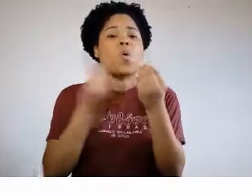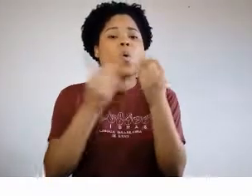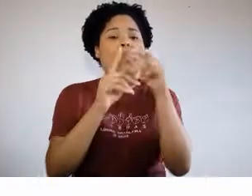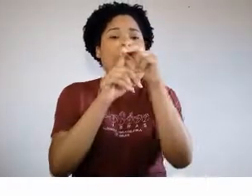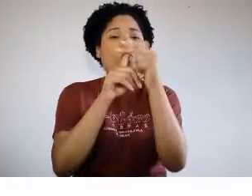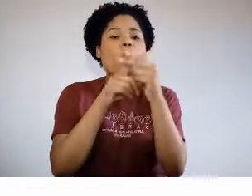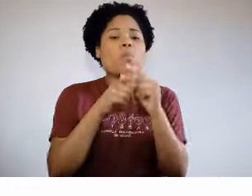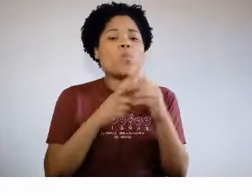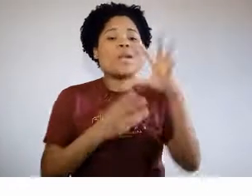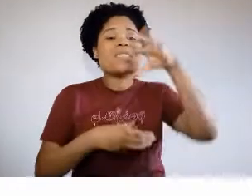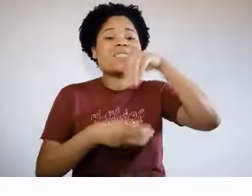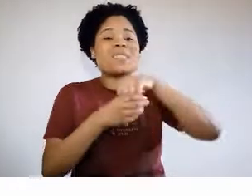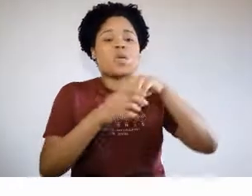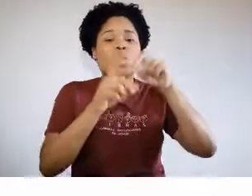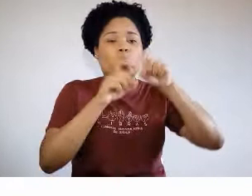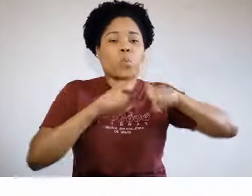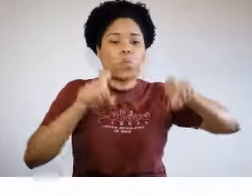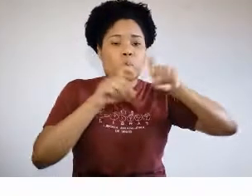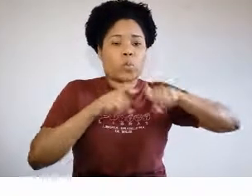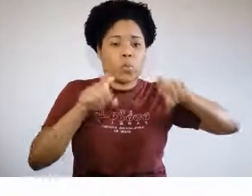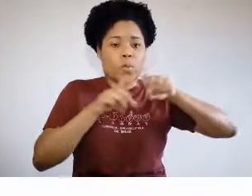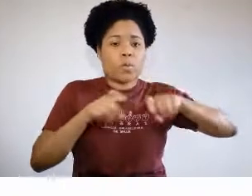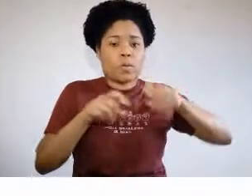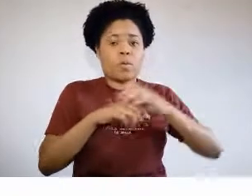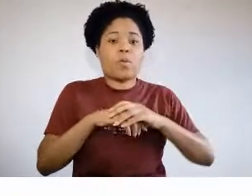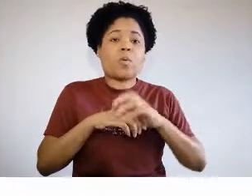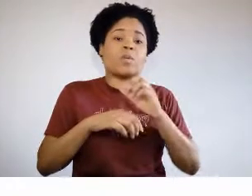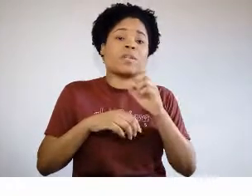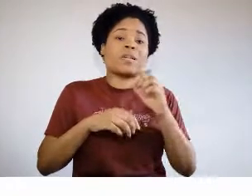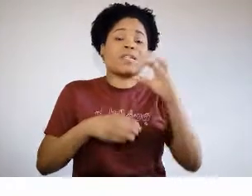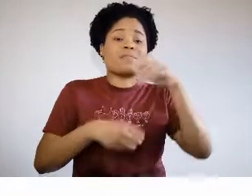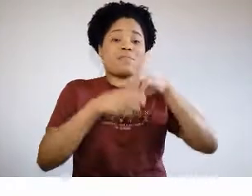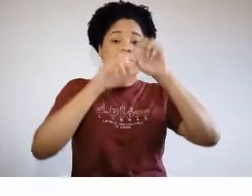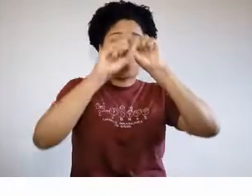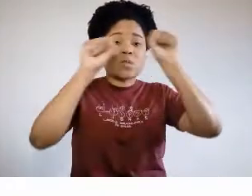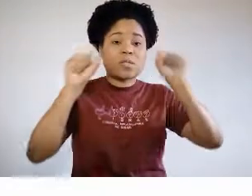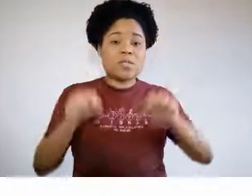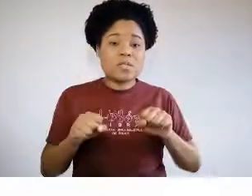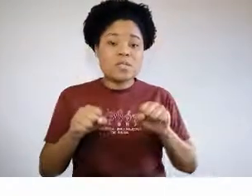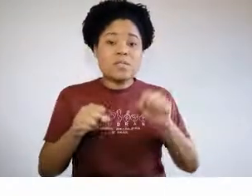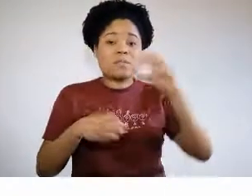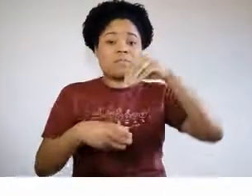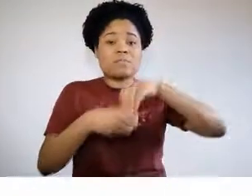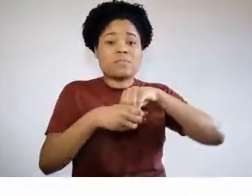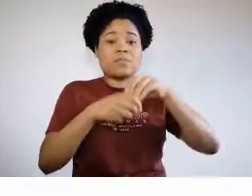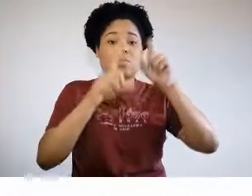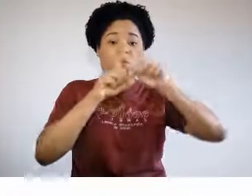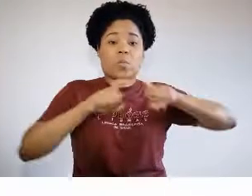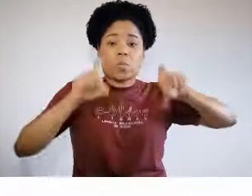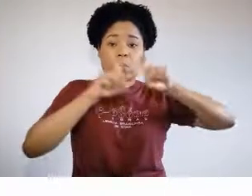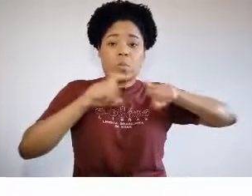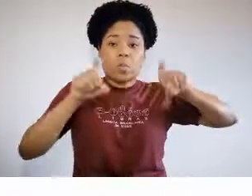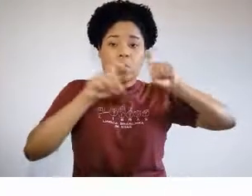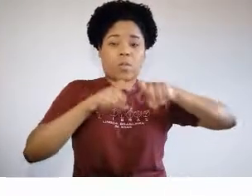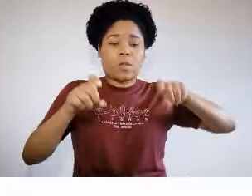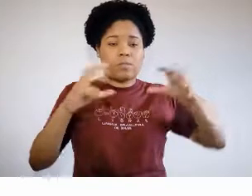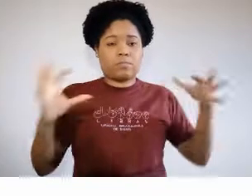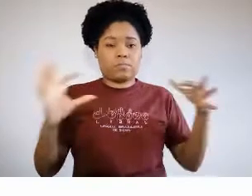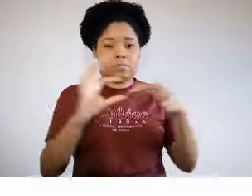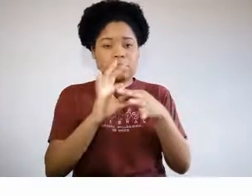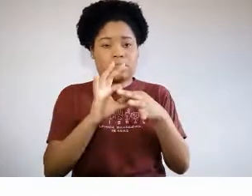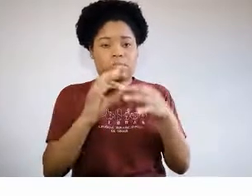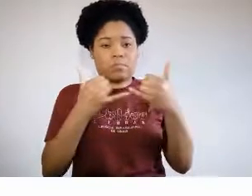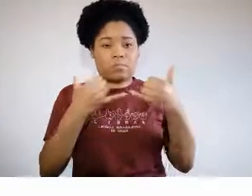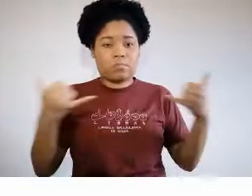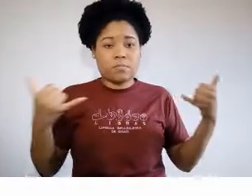feita a configuração dentro dos computadores, ou seja, nos sistemas operacionais que estão instalados nesses computadores